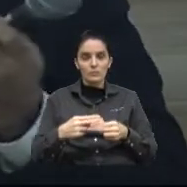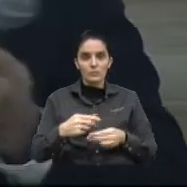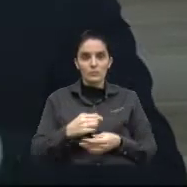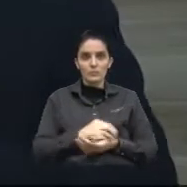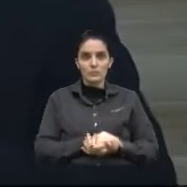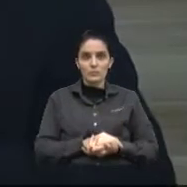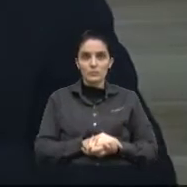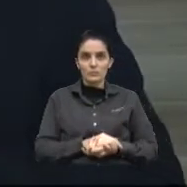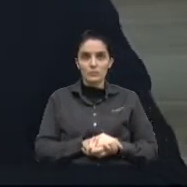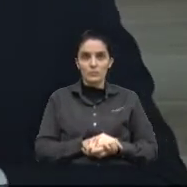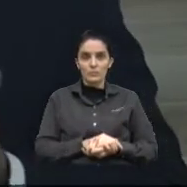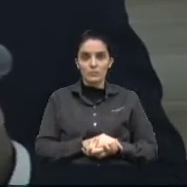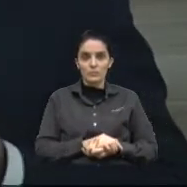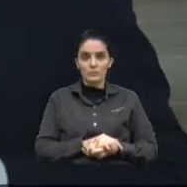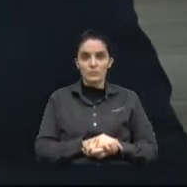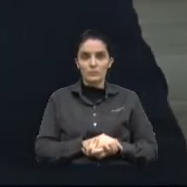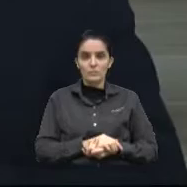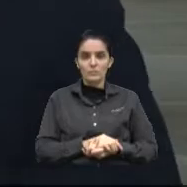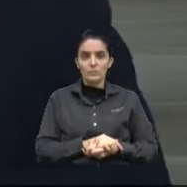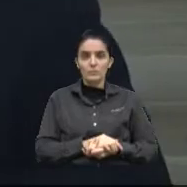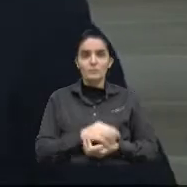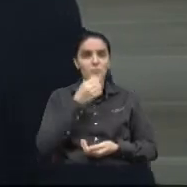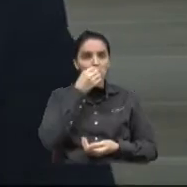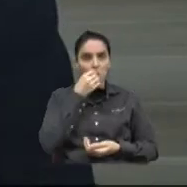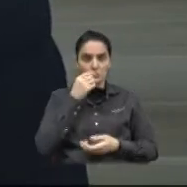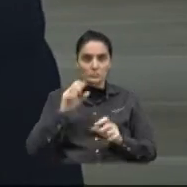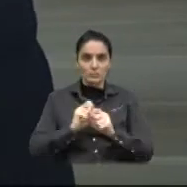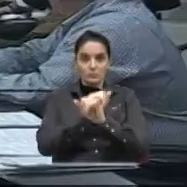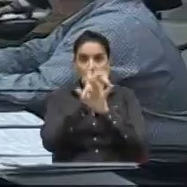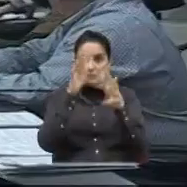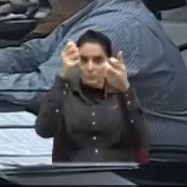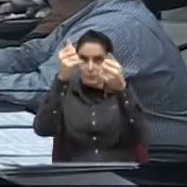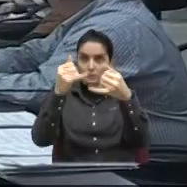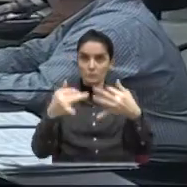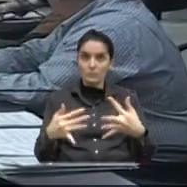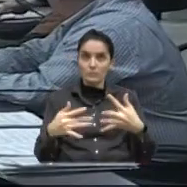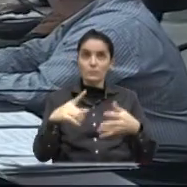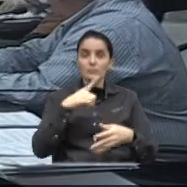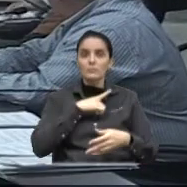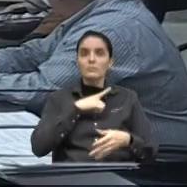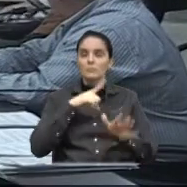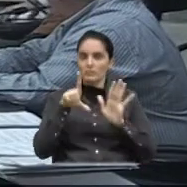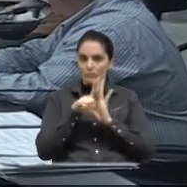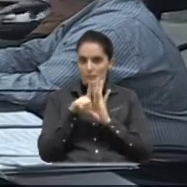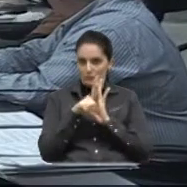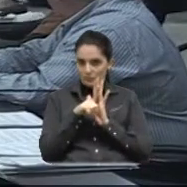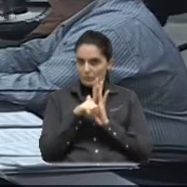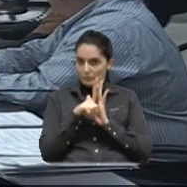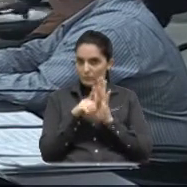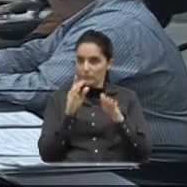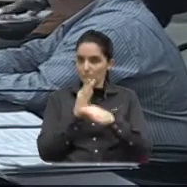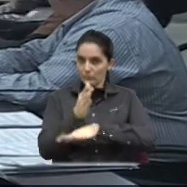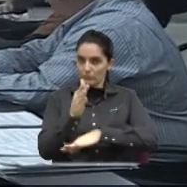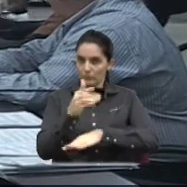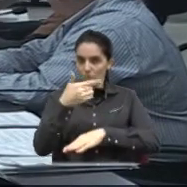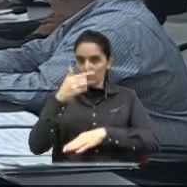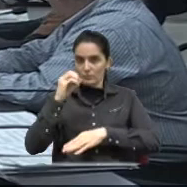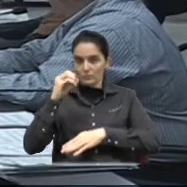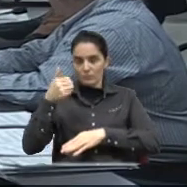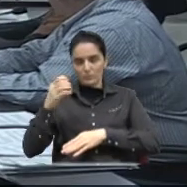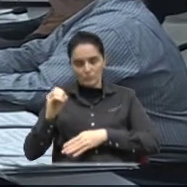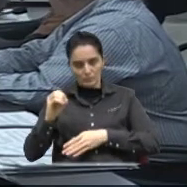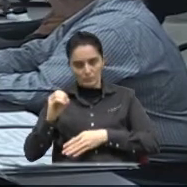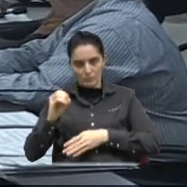parte explicar na verdade existe uma lei aprovada em 2010